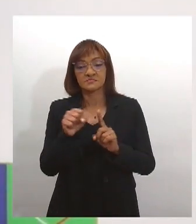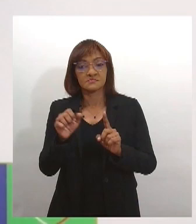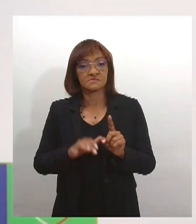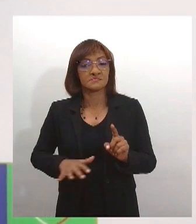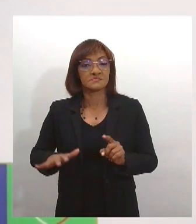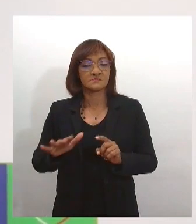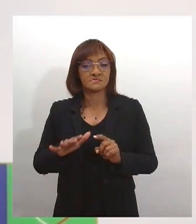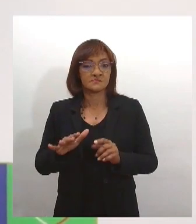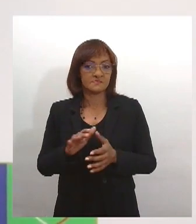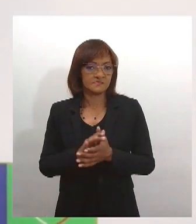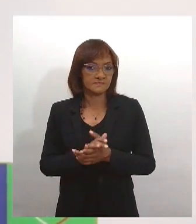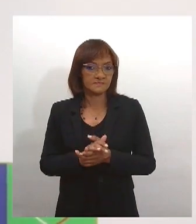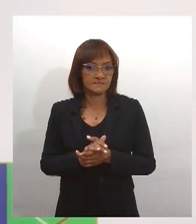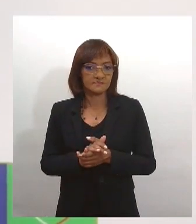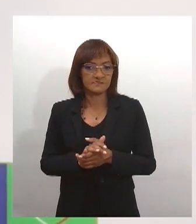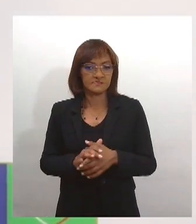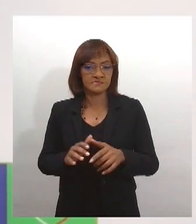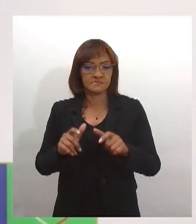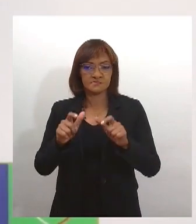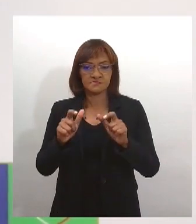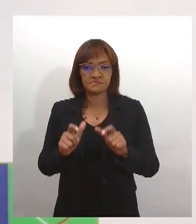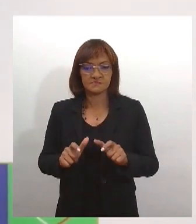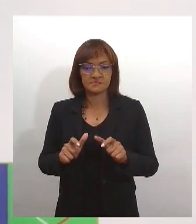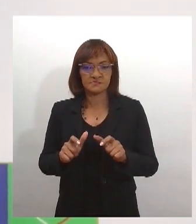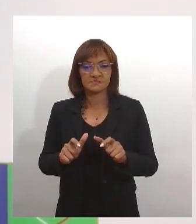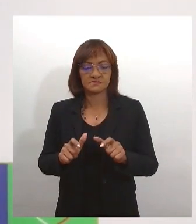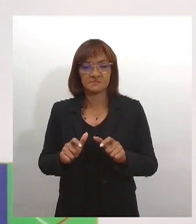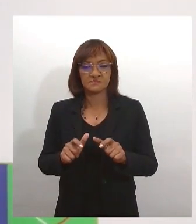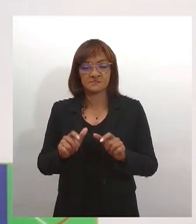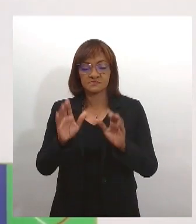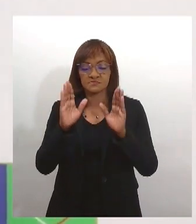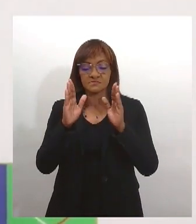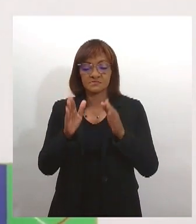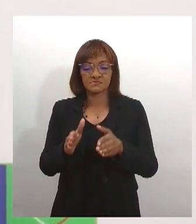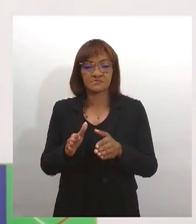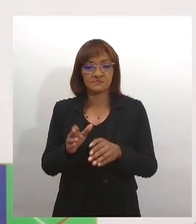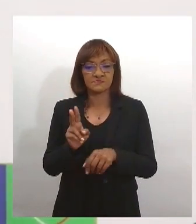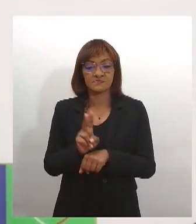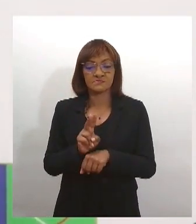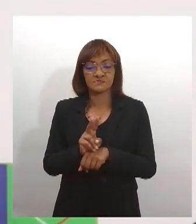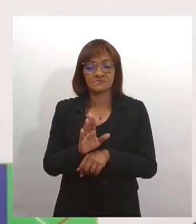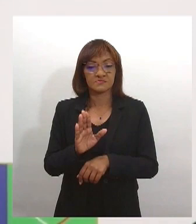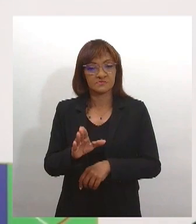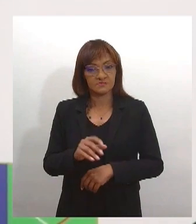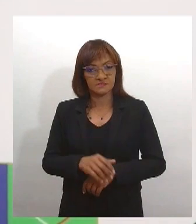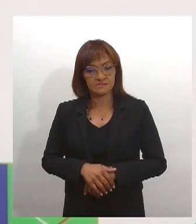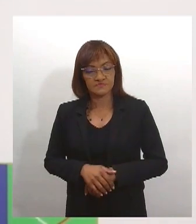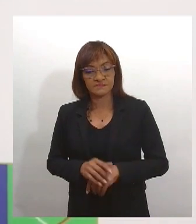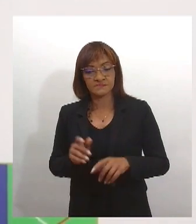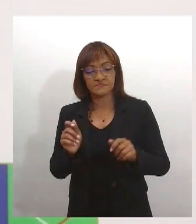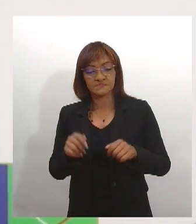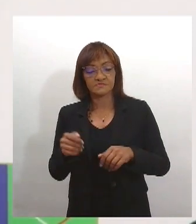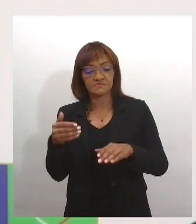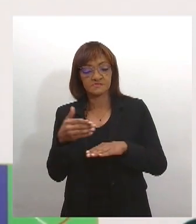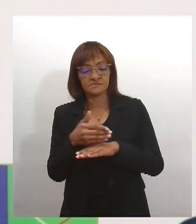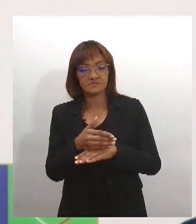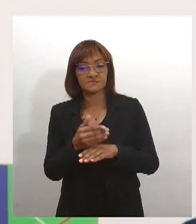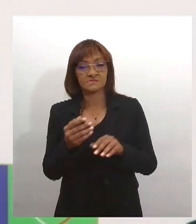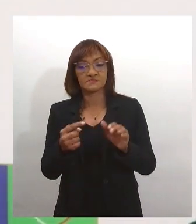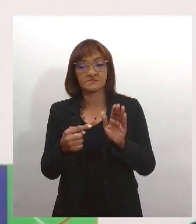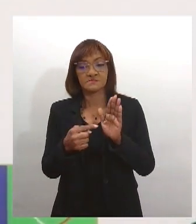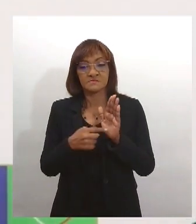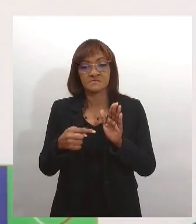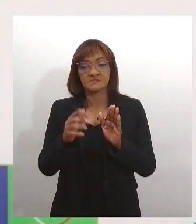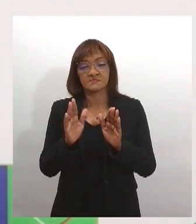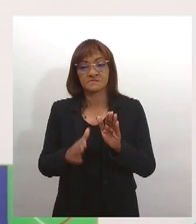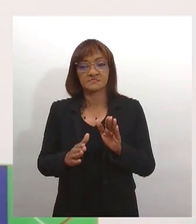local, nesse espaço, né, destinado para as tendas violetas, lá as pessoas poderão fazer denúncias, fazer campanhas